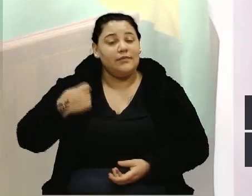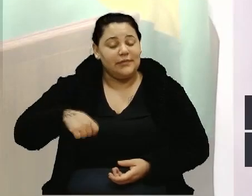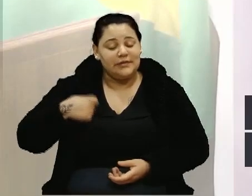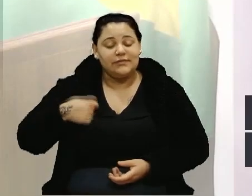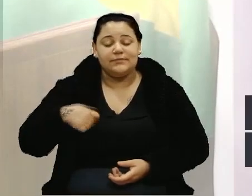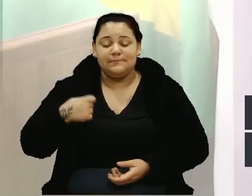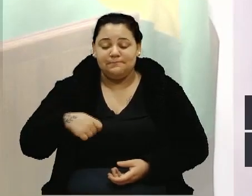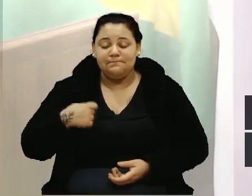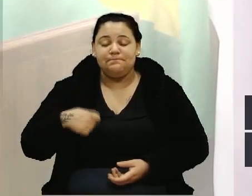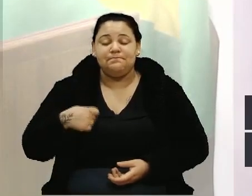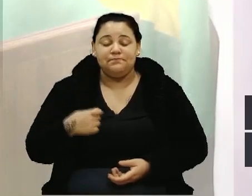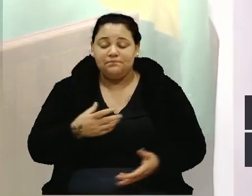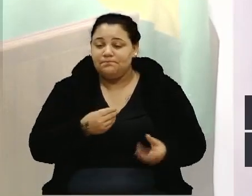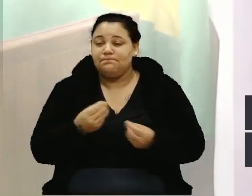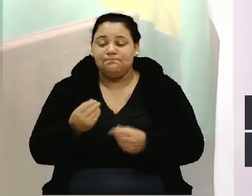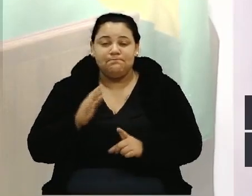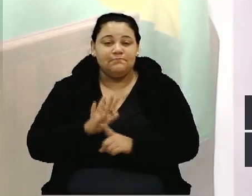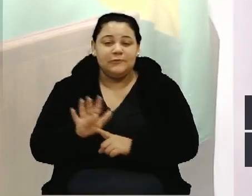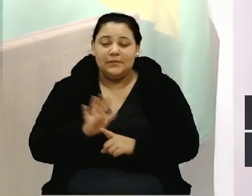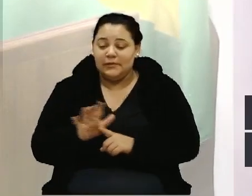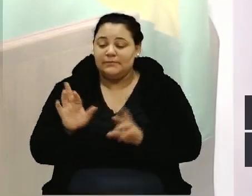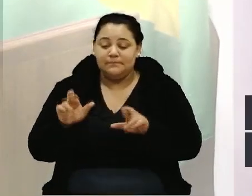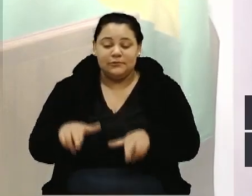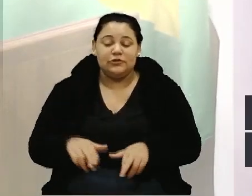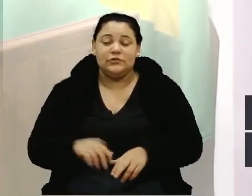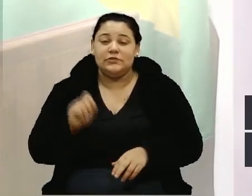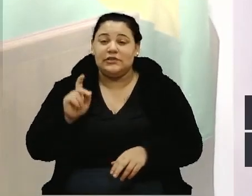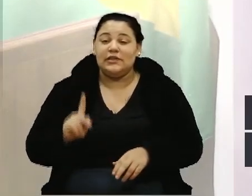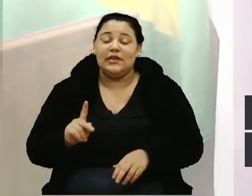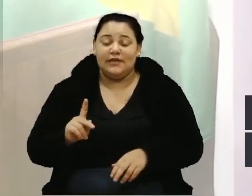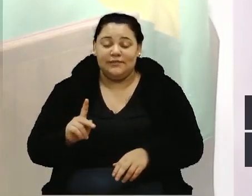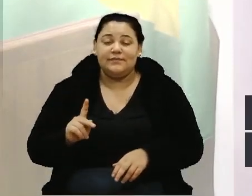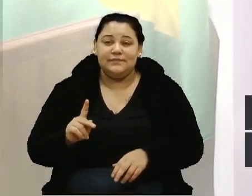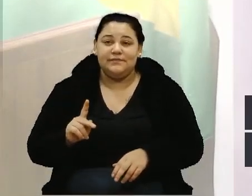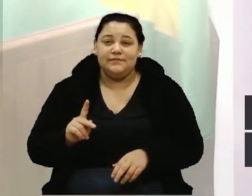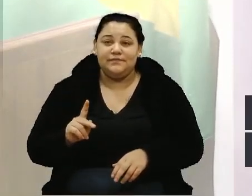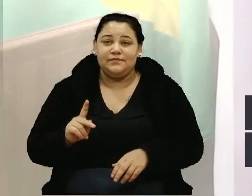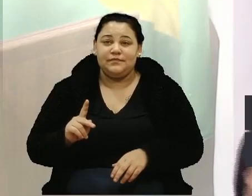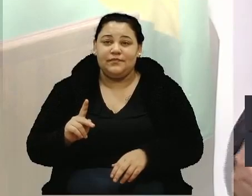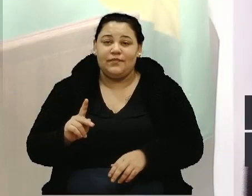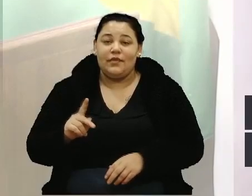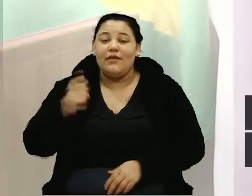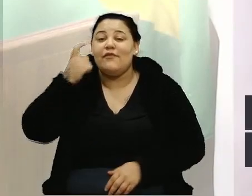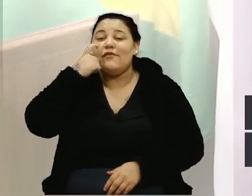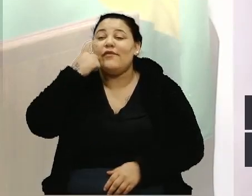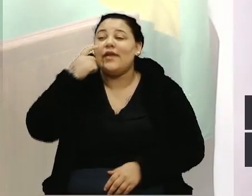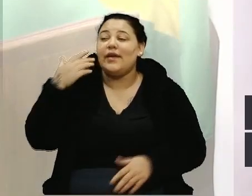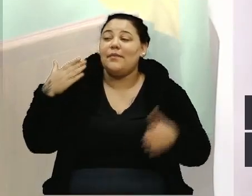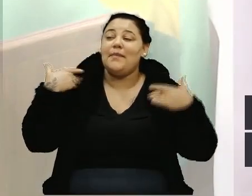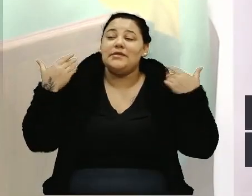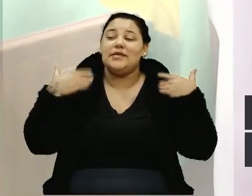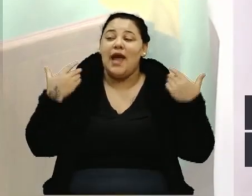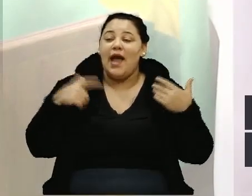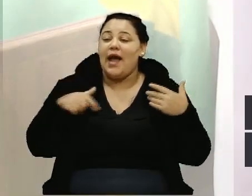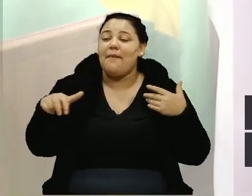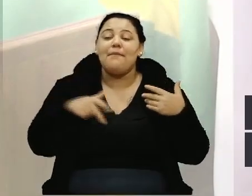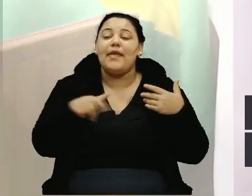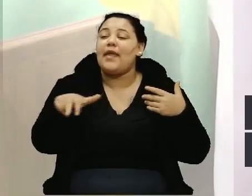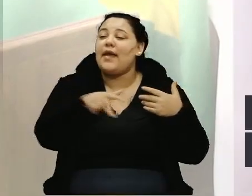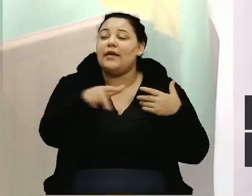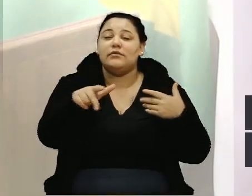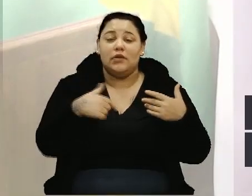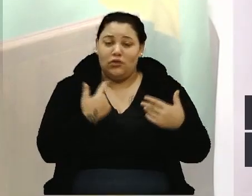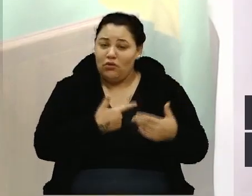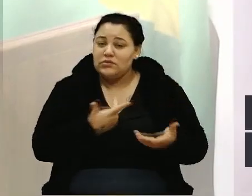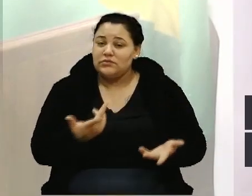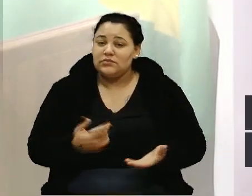precisamos muitas demandas da região, porque quem vai caminhar na Zona Norte, na Zona Sul, quem vai caminhar somos